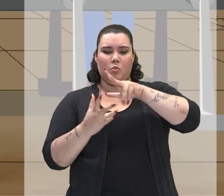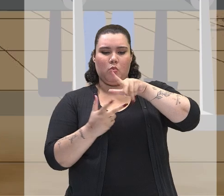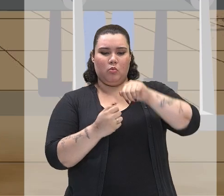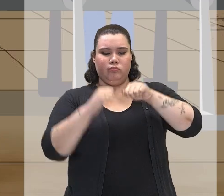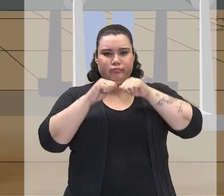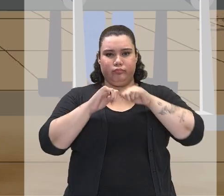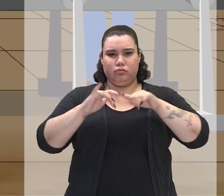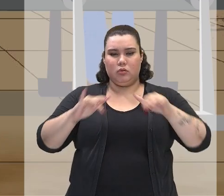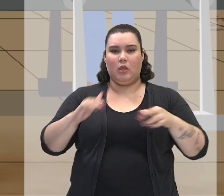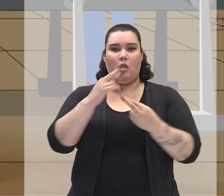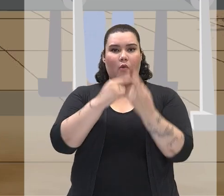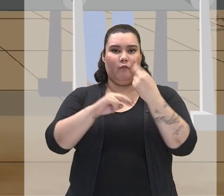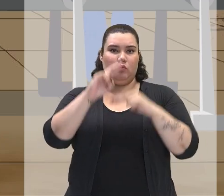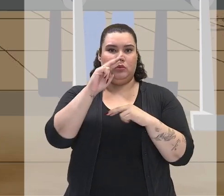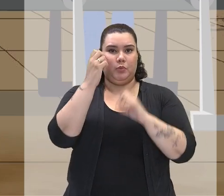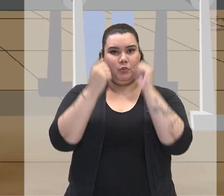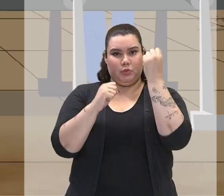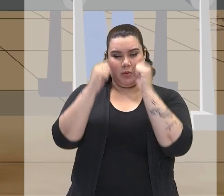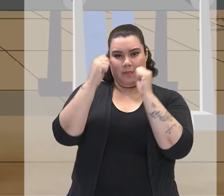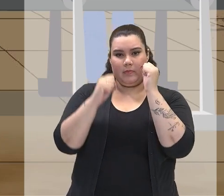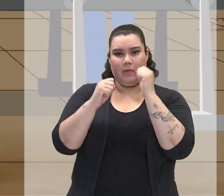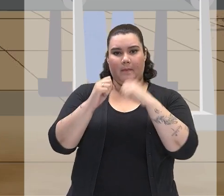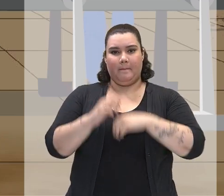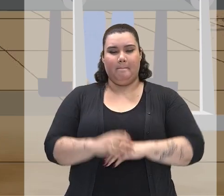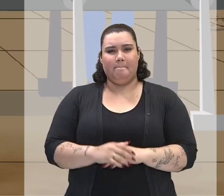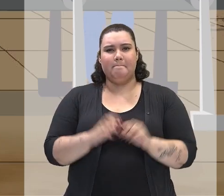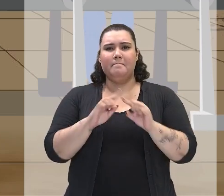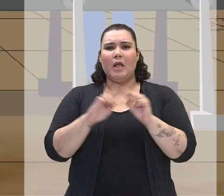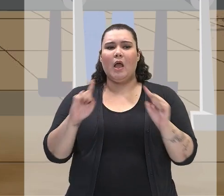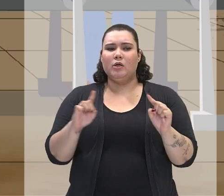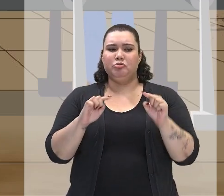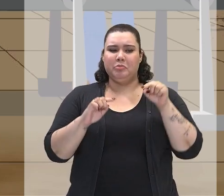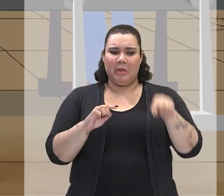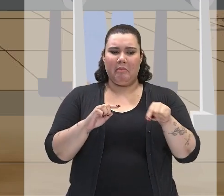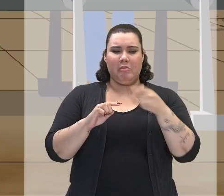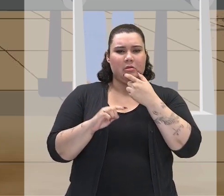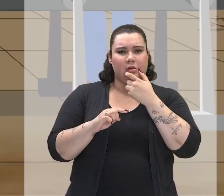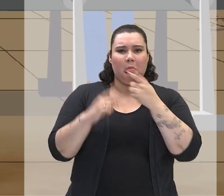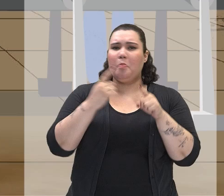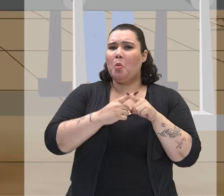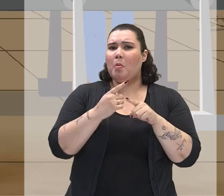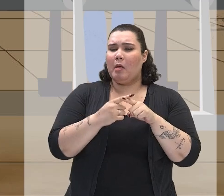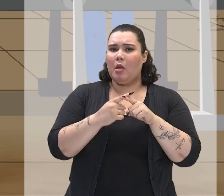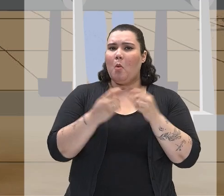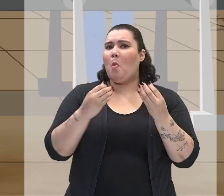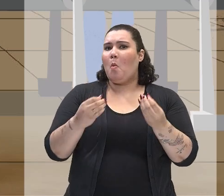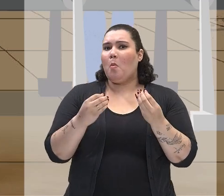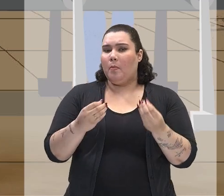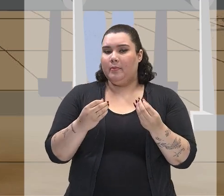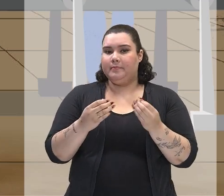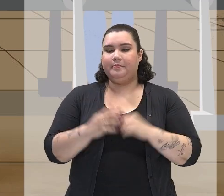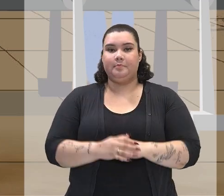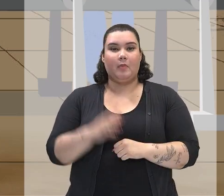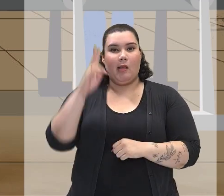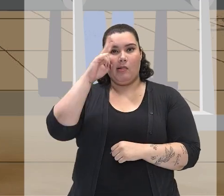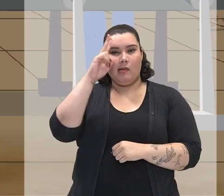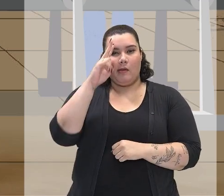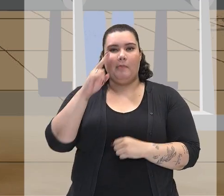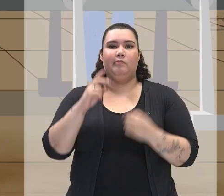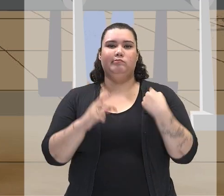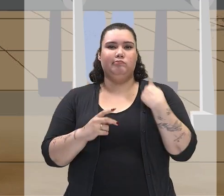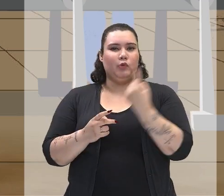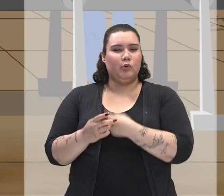chamada Revolução Industrial. Mas por que na Inglaterra? Como isso aconteceu? Lembra que nós verificamos que na